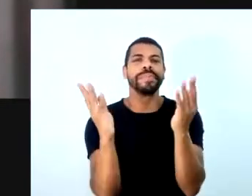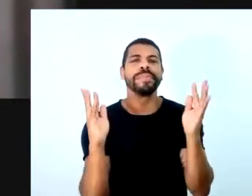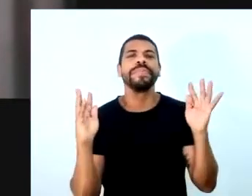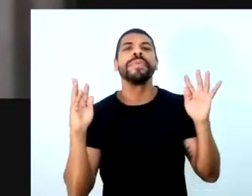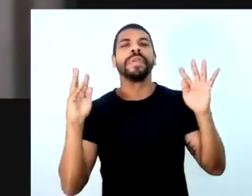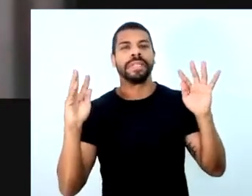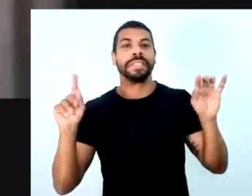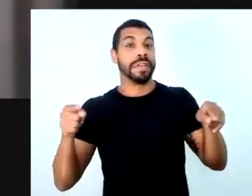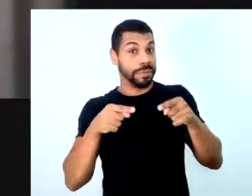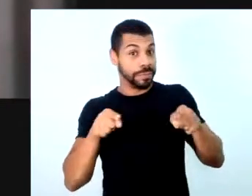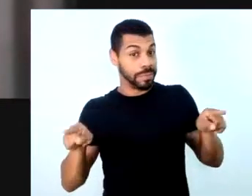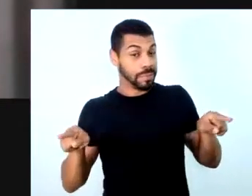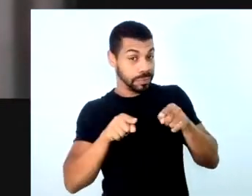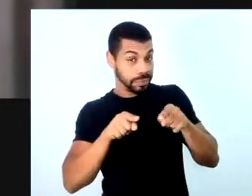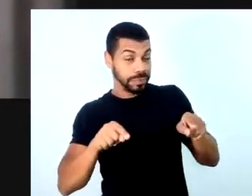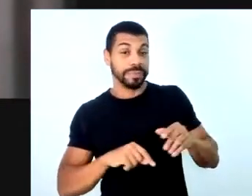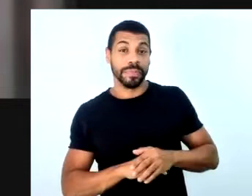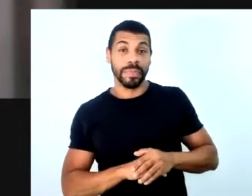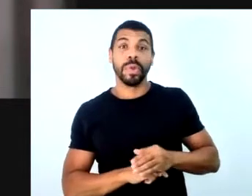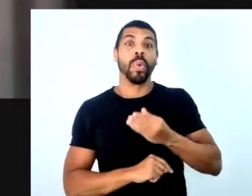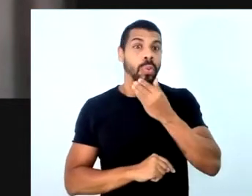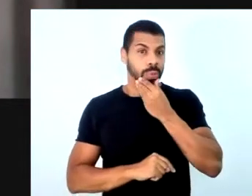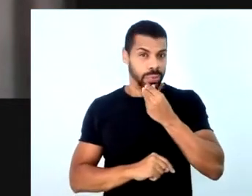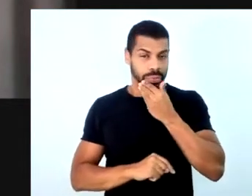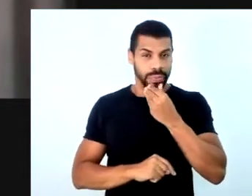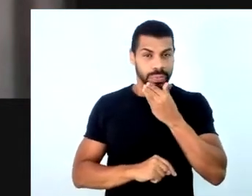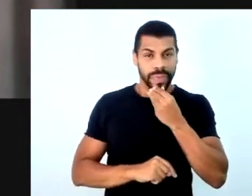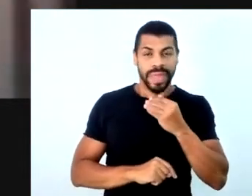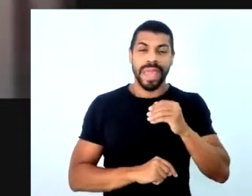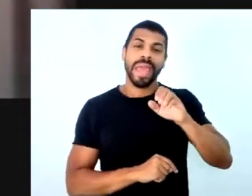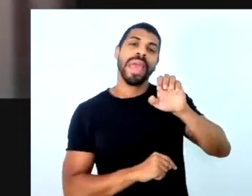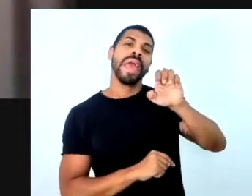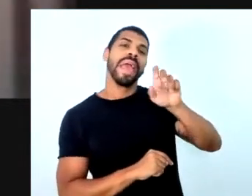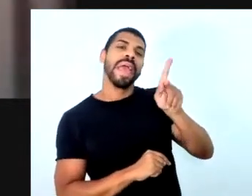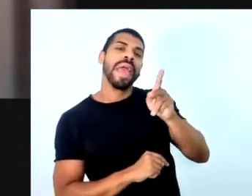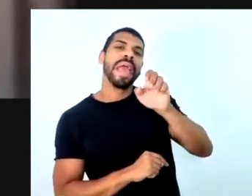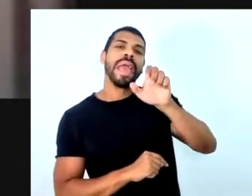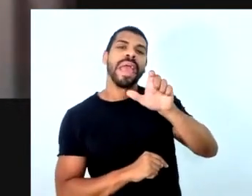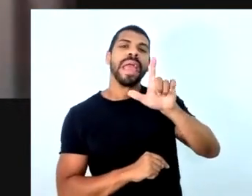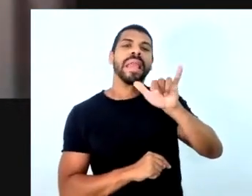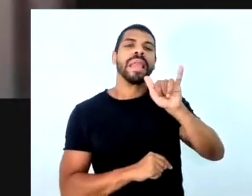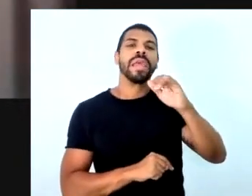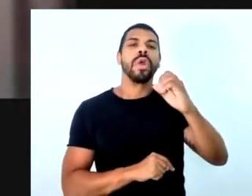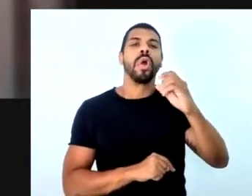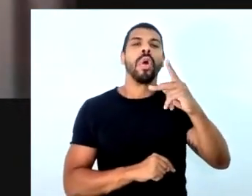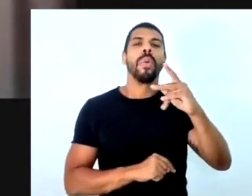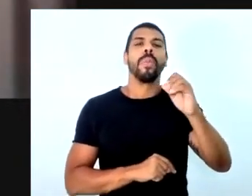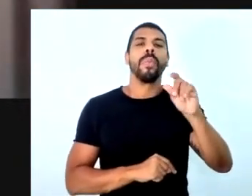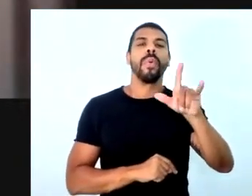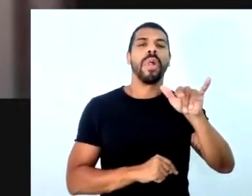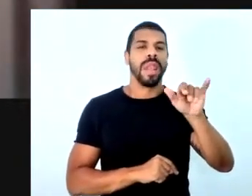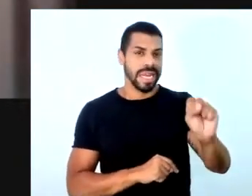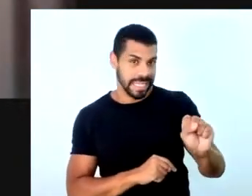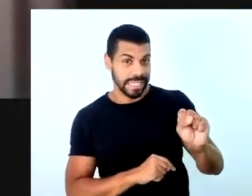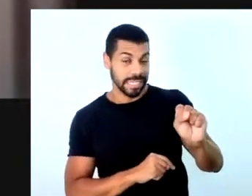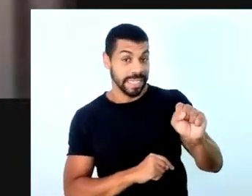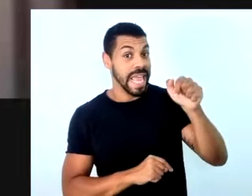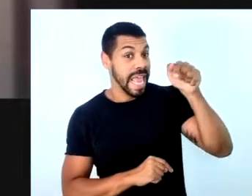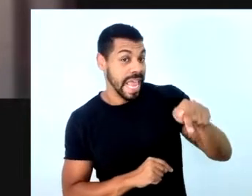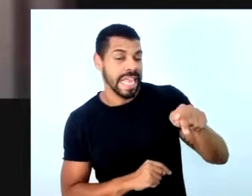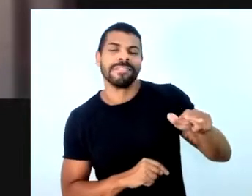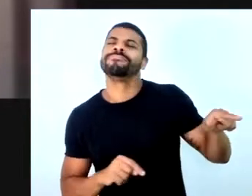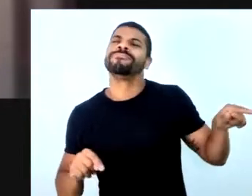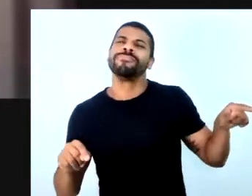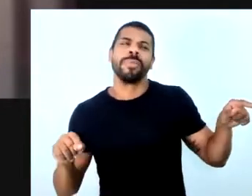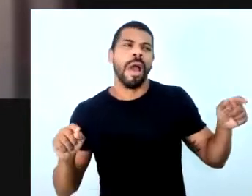por uma orquestra, a Orquestra de Heliópolis, né, dos meninos de Heliópolis. Então, assim, é muito importante. Vocês veem como a trilha, ela